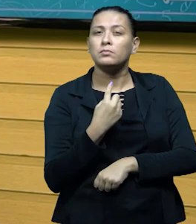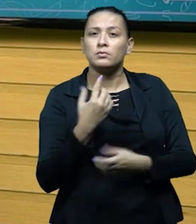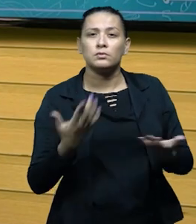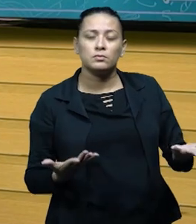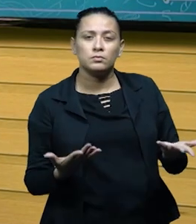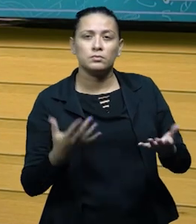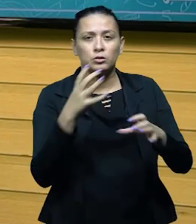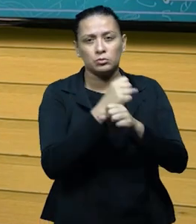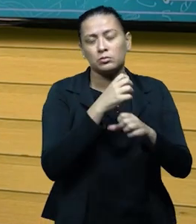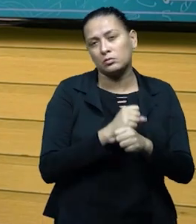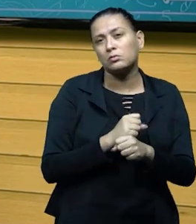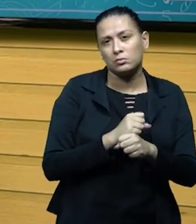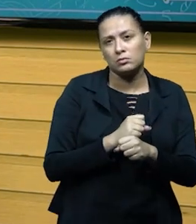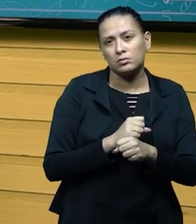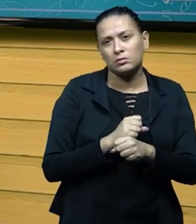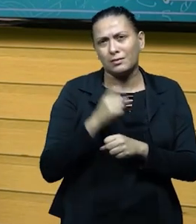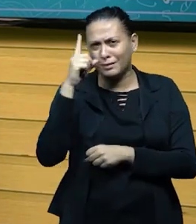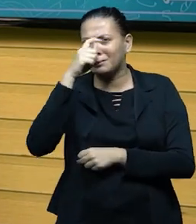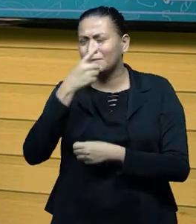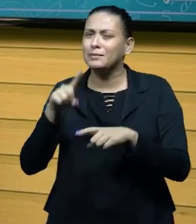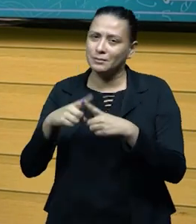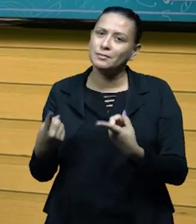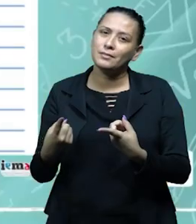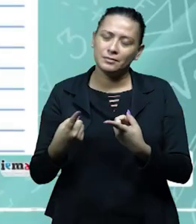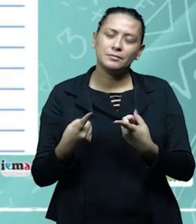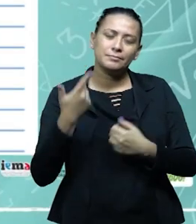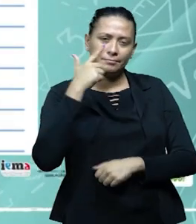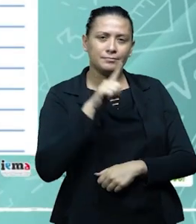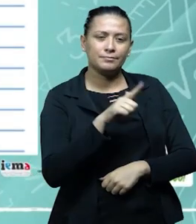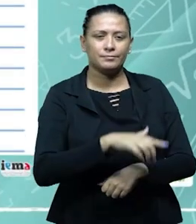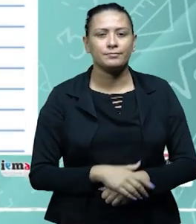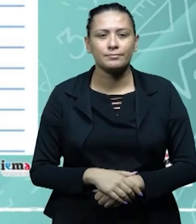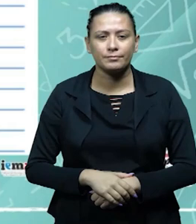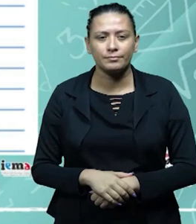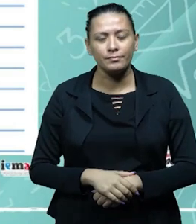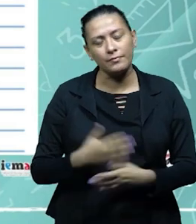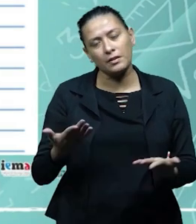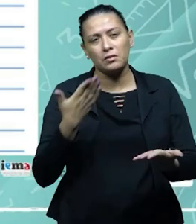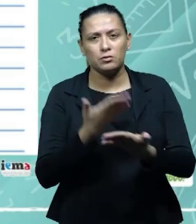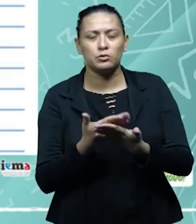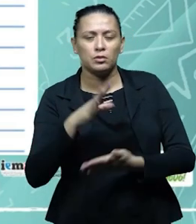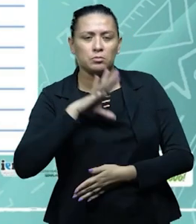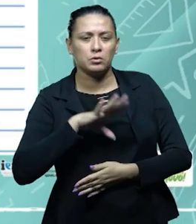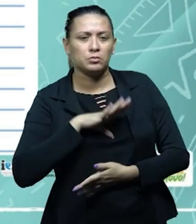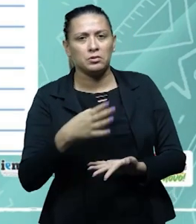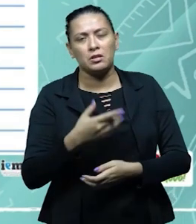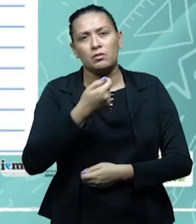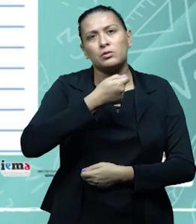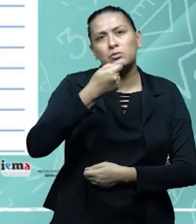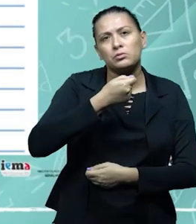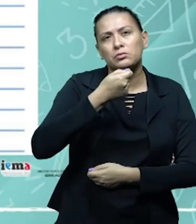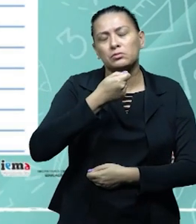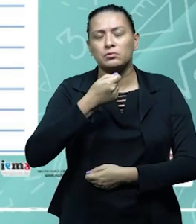sobre aqueles cálculos Ali vai ficar um pouco difícil né mas dá para fazer eh Agora vou estudar português eu vou escutar podcast